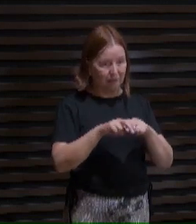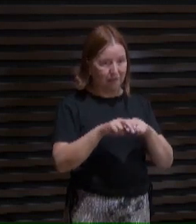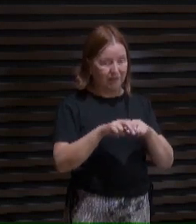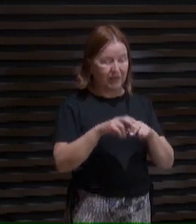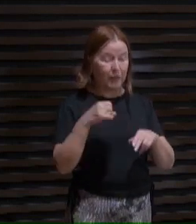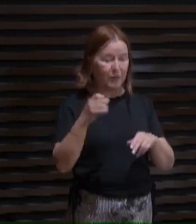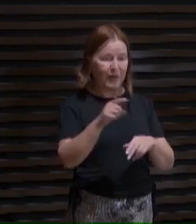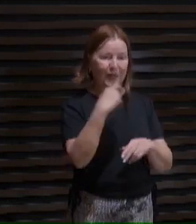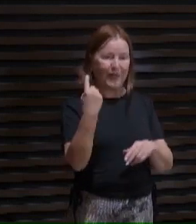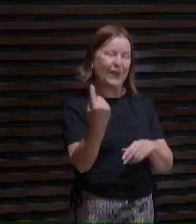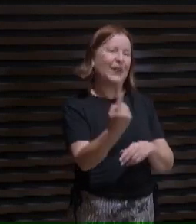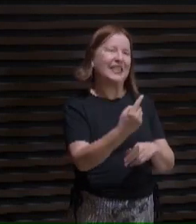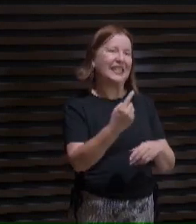Universidade